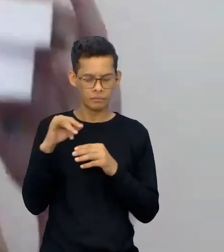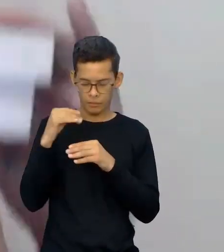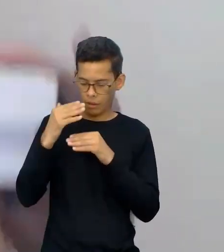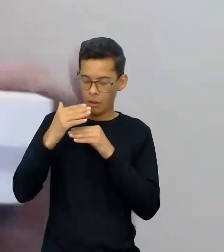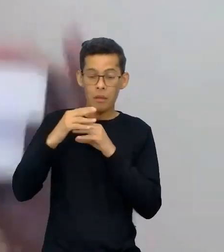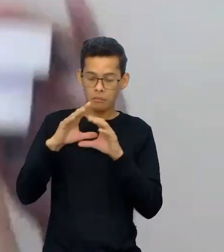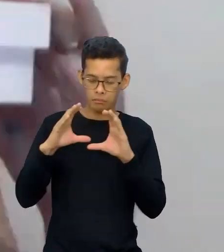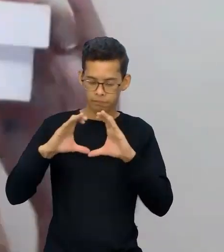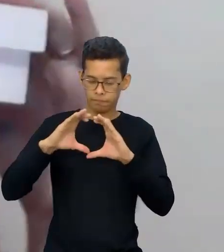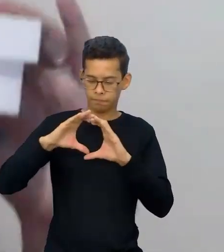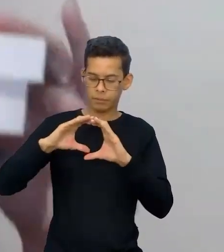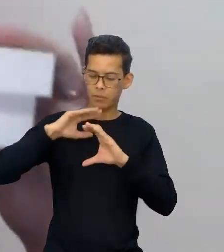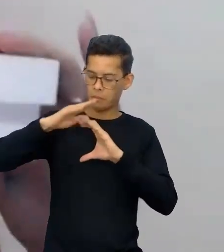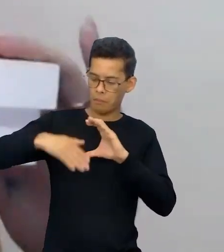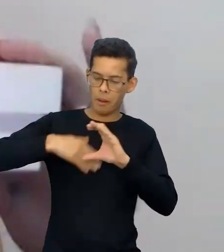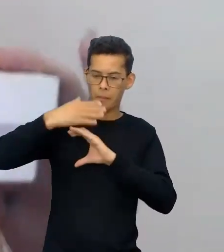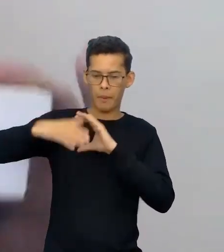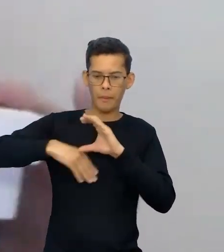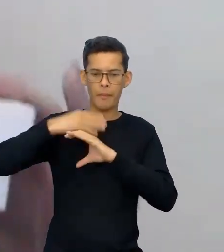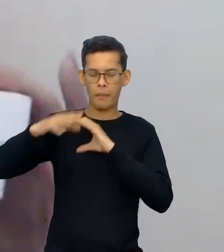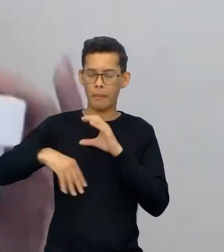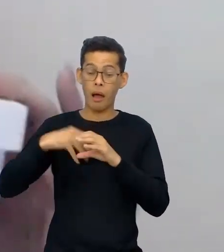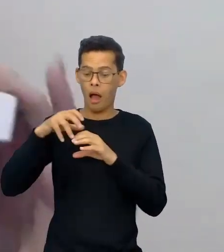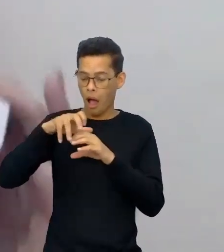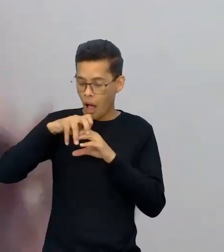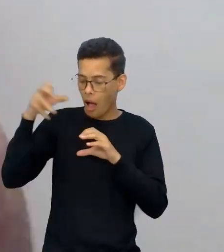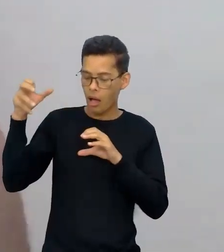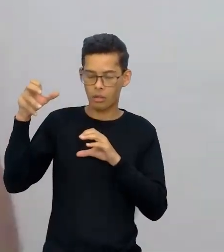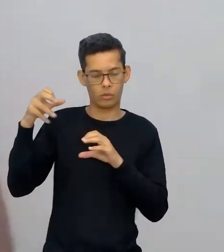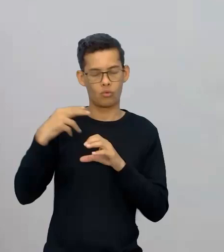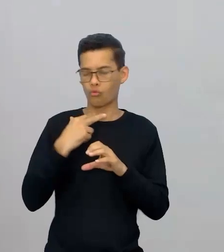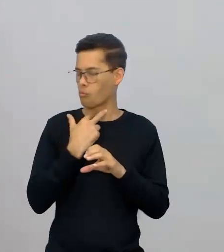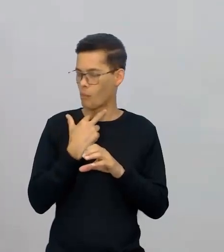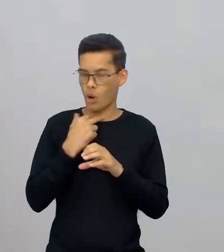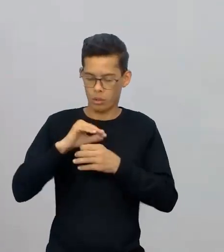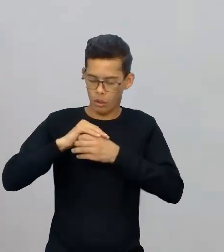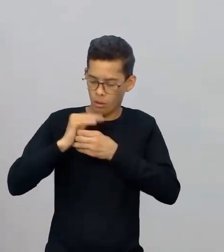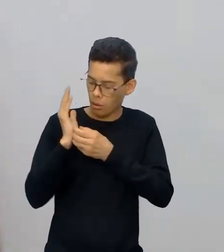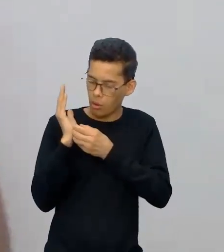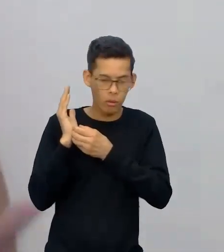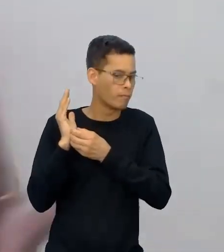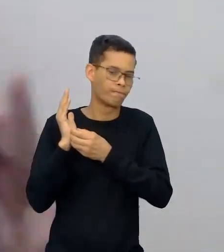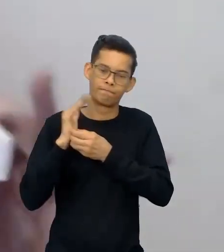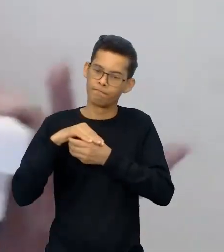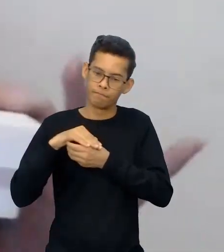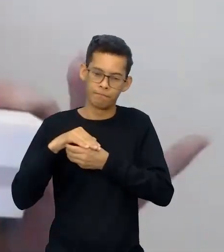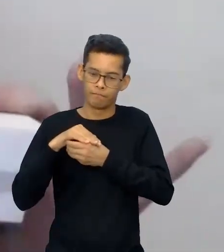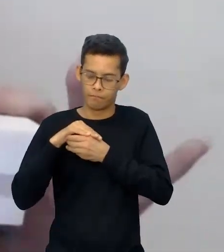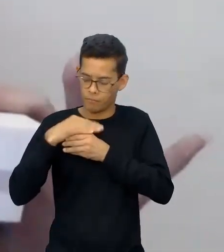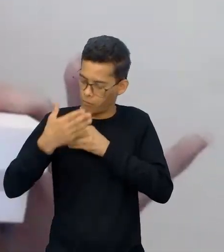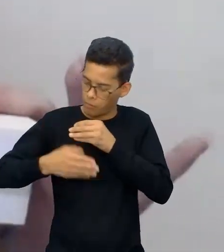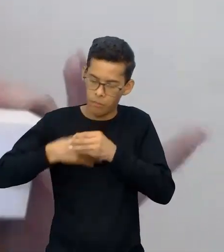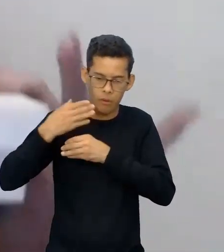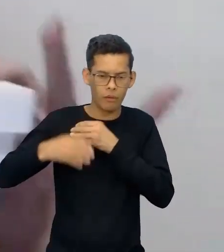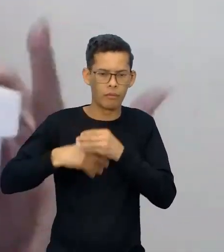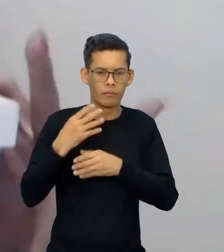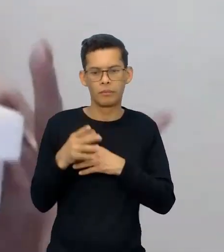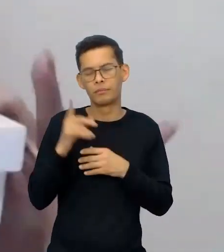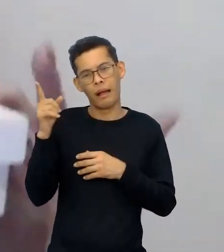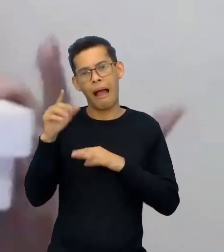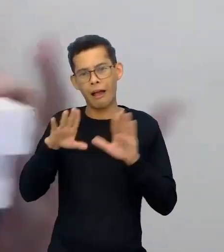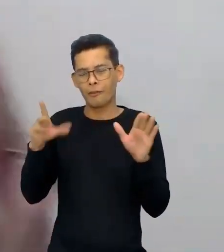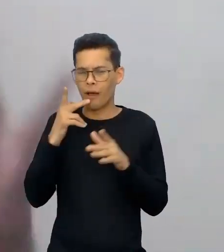não podem abrir, você tem que estabelecer as regras no início da aula, não pode abrir, não pode quebrar, porque eles falam, não pode abrir, mas posso quebrar?